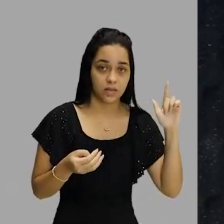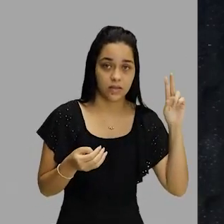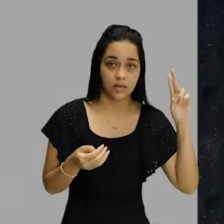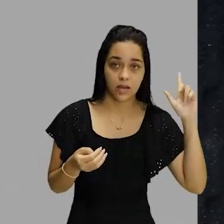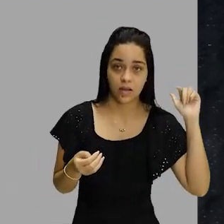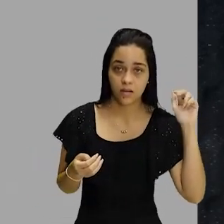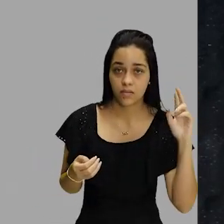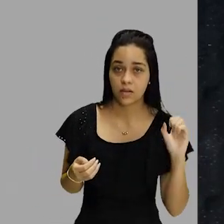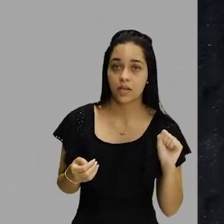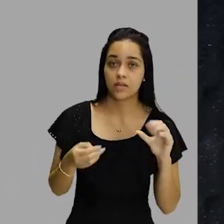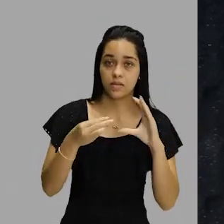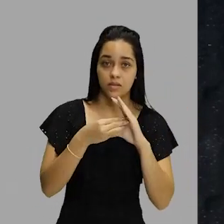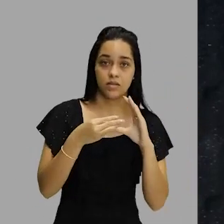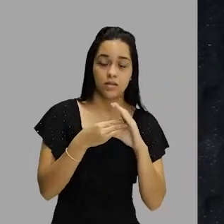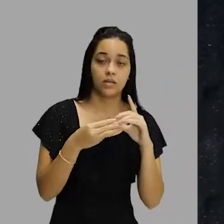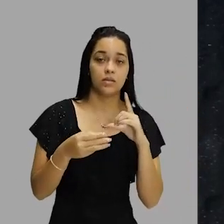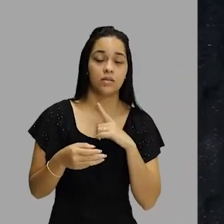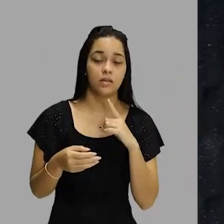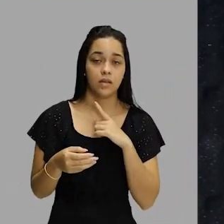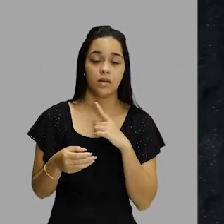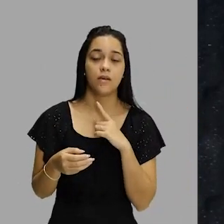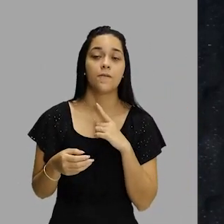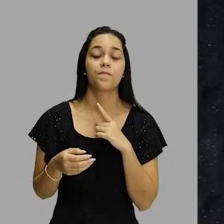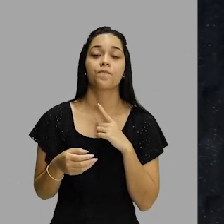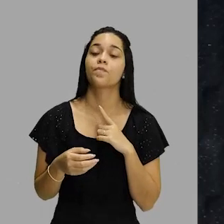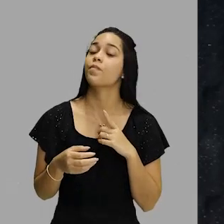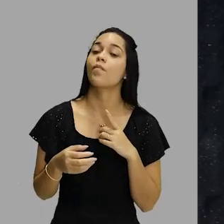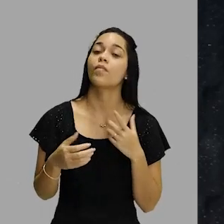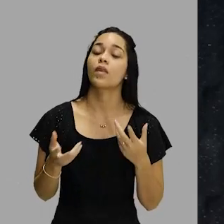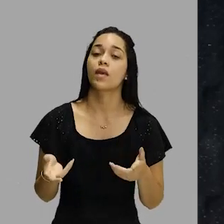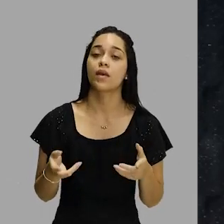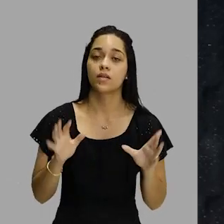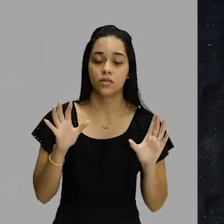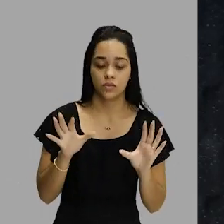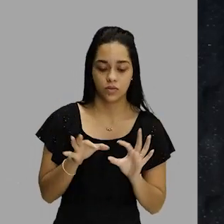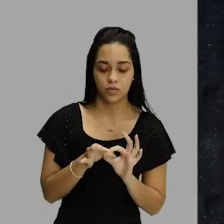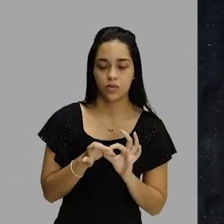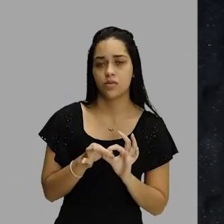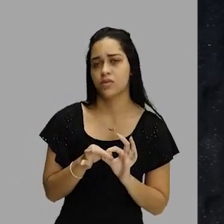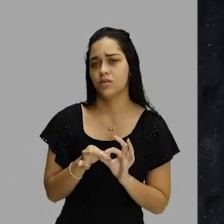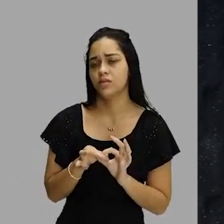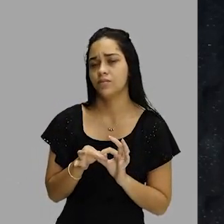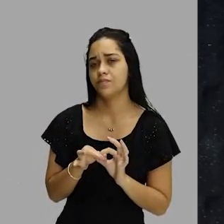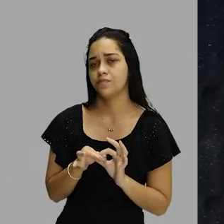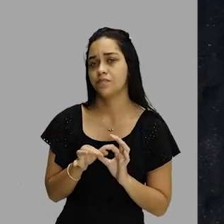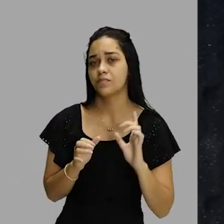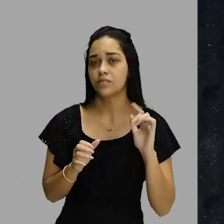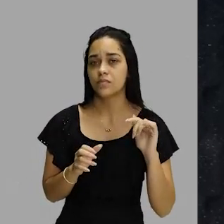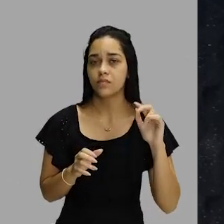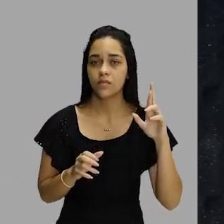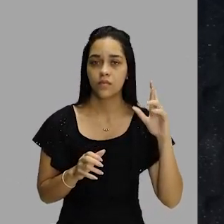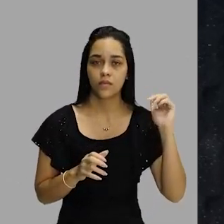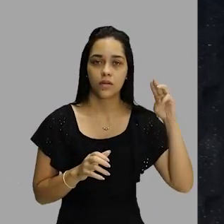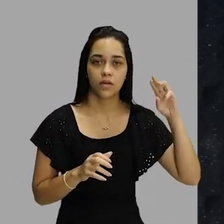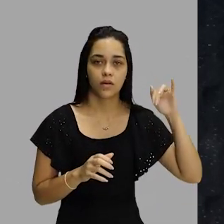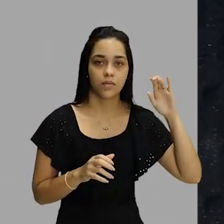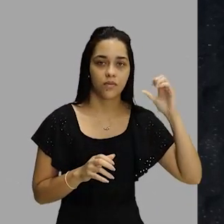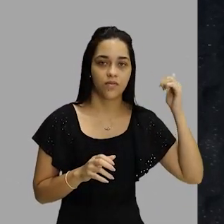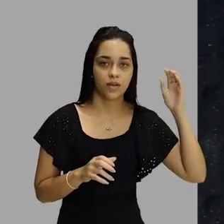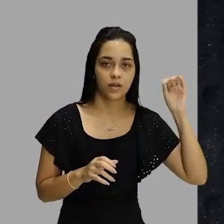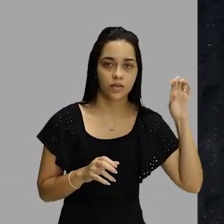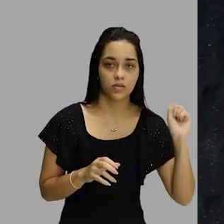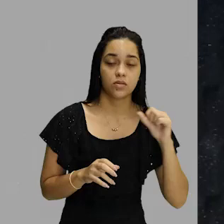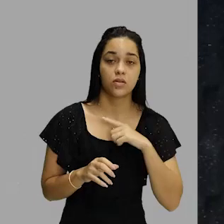muscular estriado cardíaco, onde ocorrem essas uniões aqui, né, que são as ramificações, tem